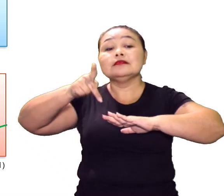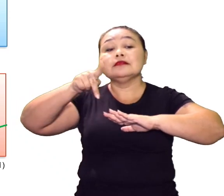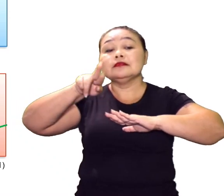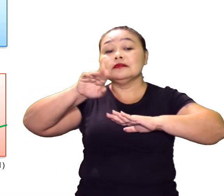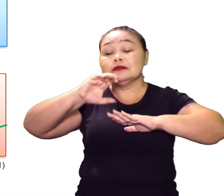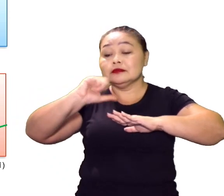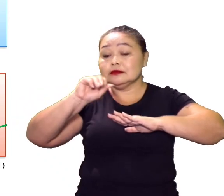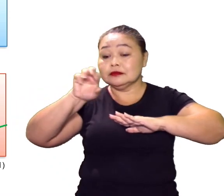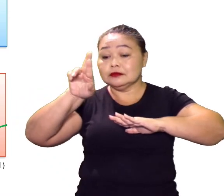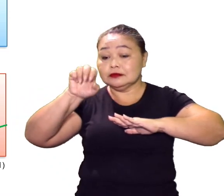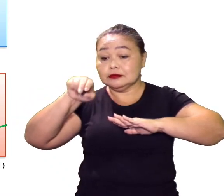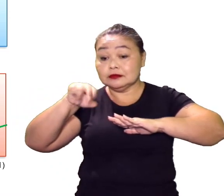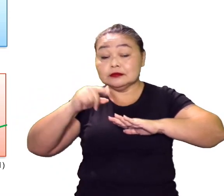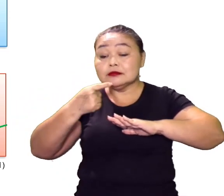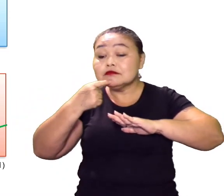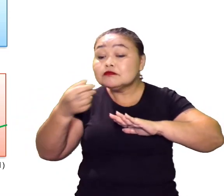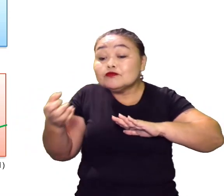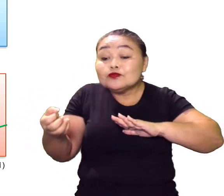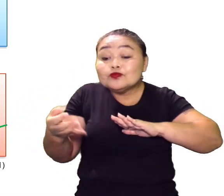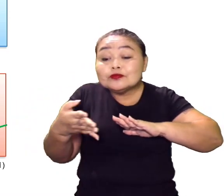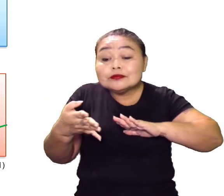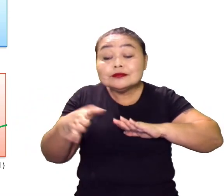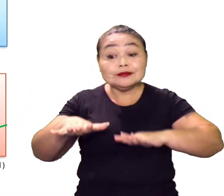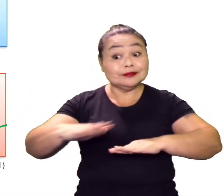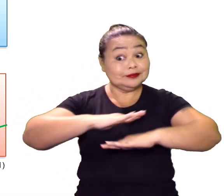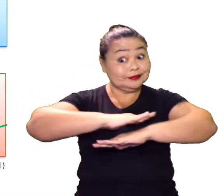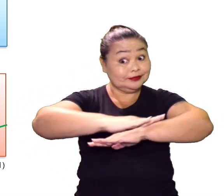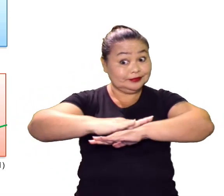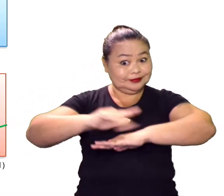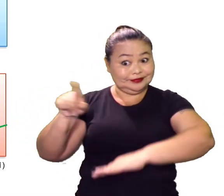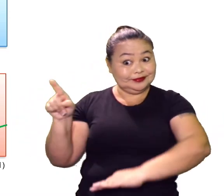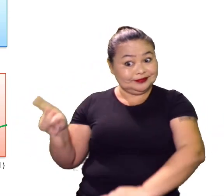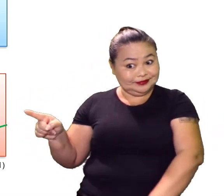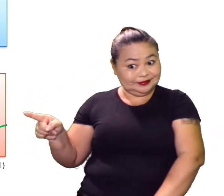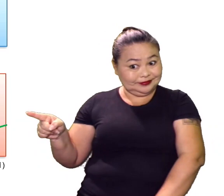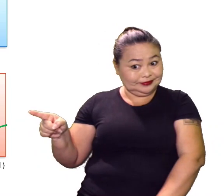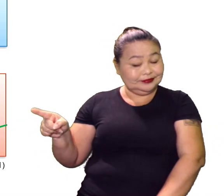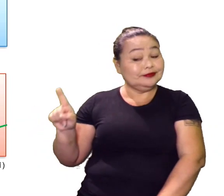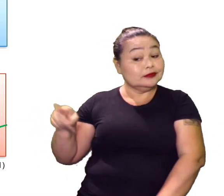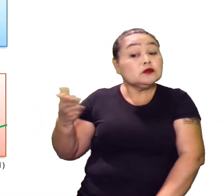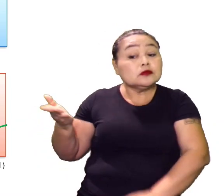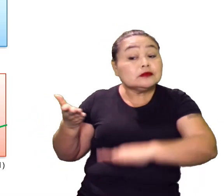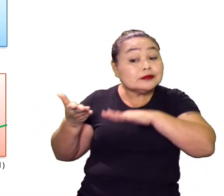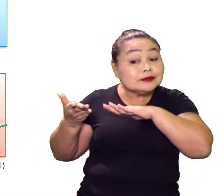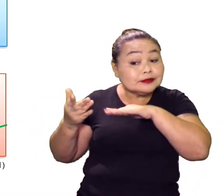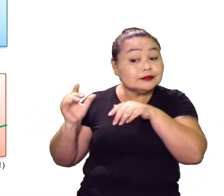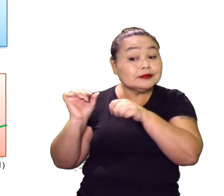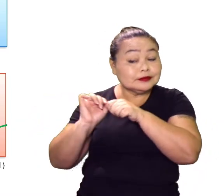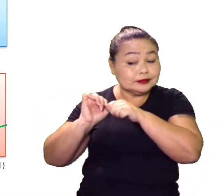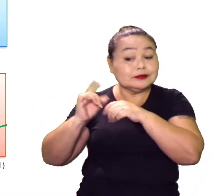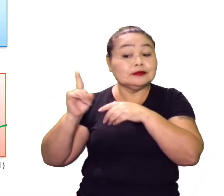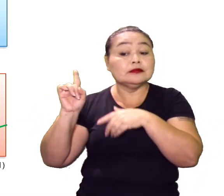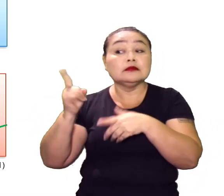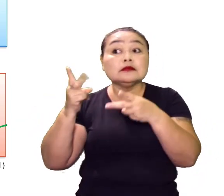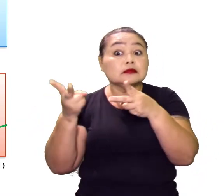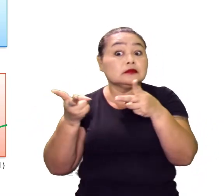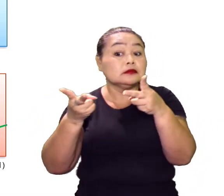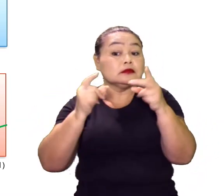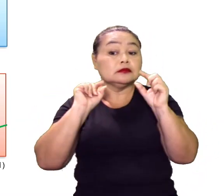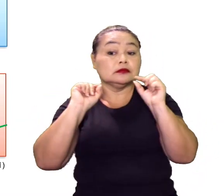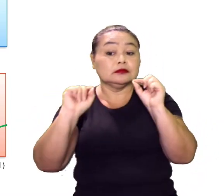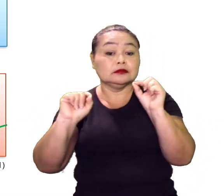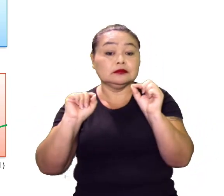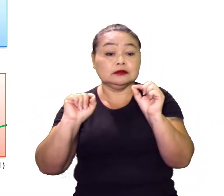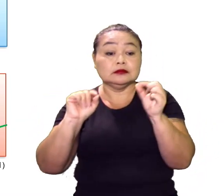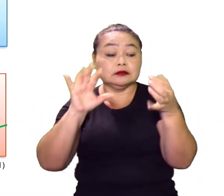pré-cambriana, mais recente, bacias sedimentares. E um detalhe interessante, você percebe que, a partir